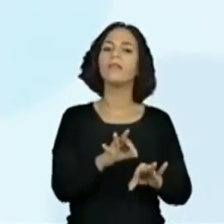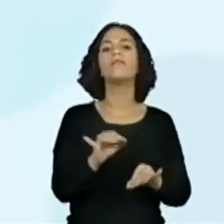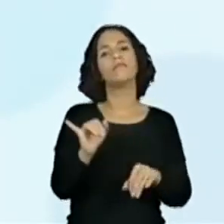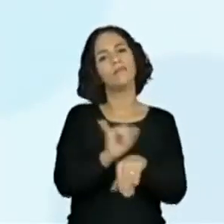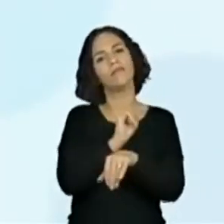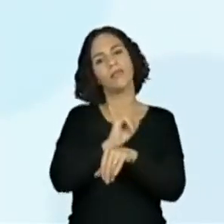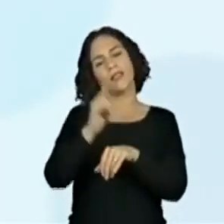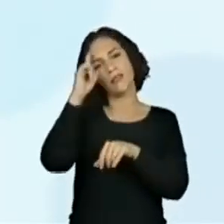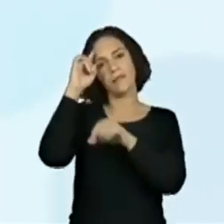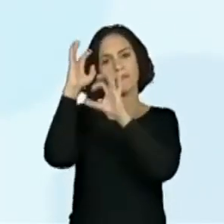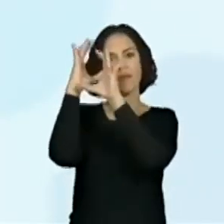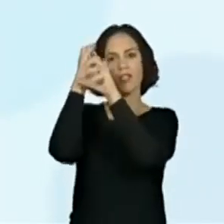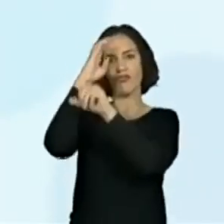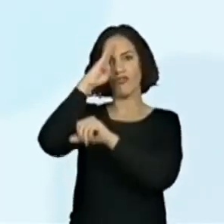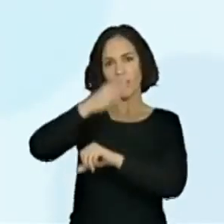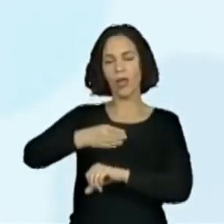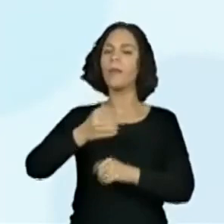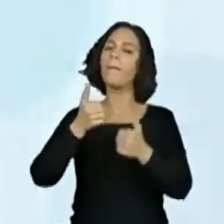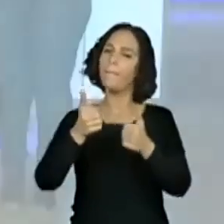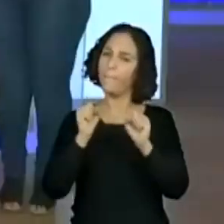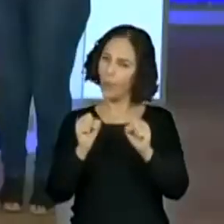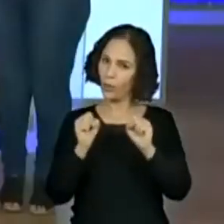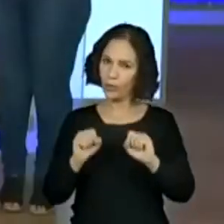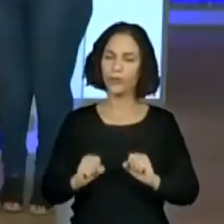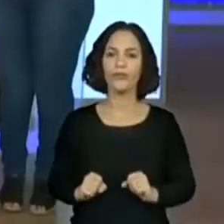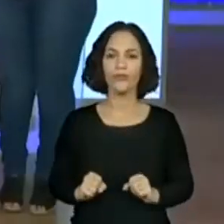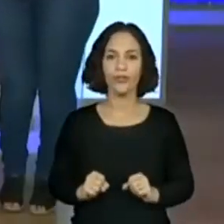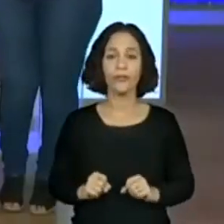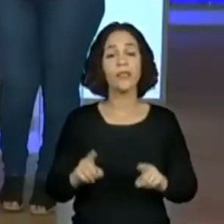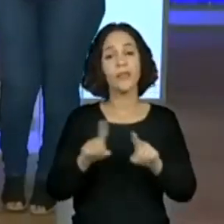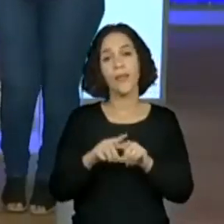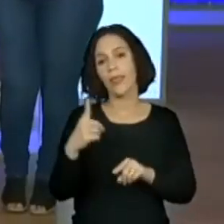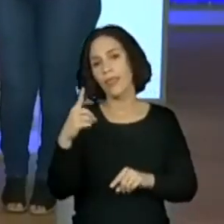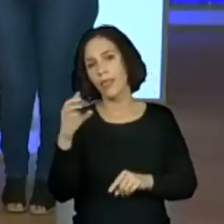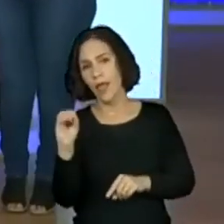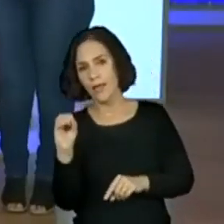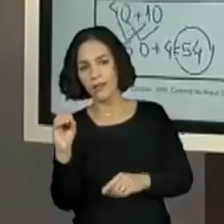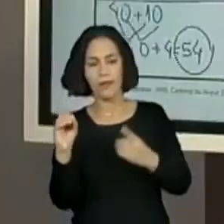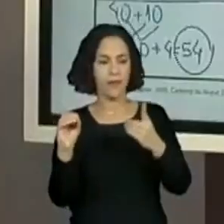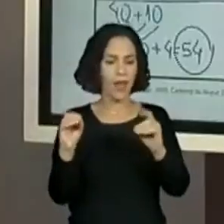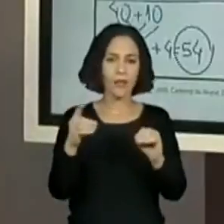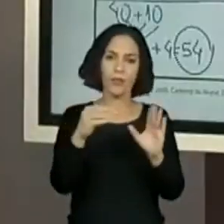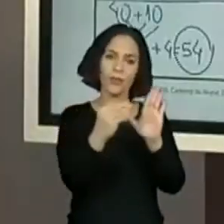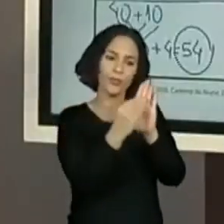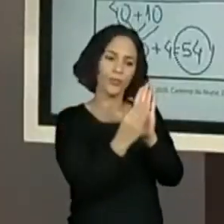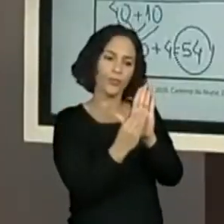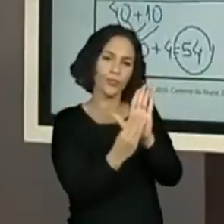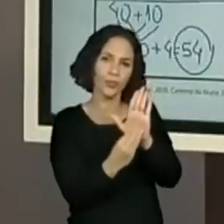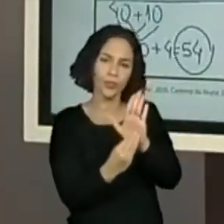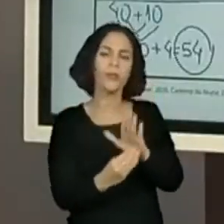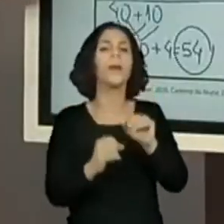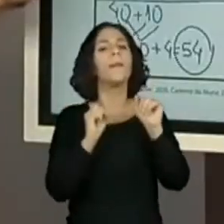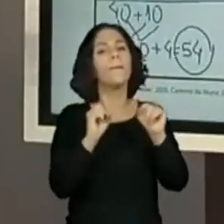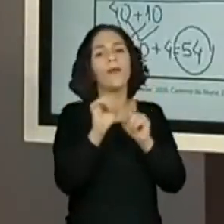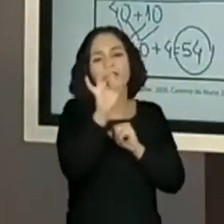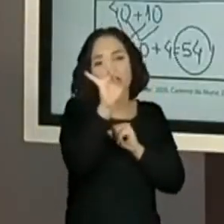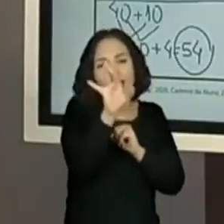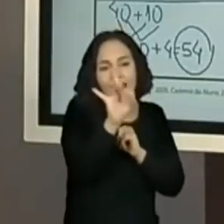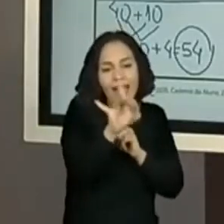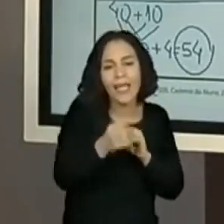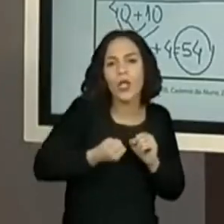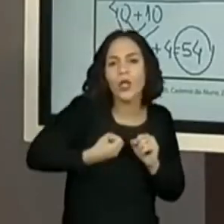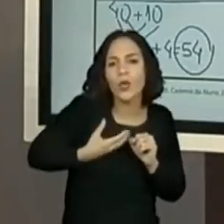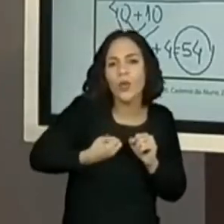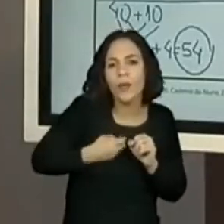cálculo mental. Sim. E contando os valores. Poderia também fazer 10 mais 10 mais 10, escrever isso, cada número aqui de